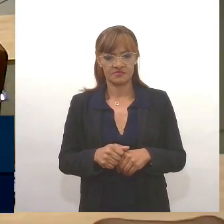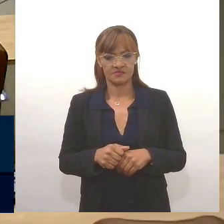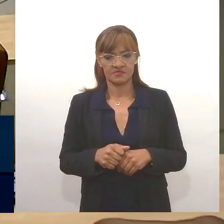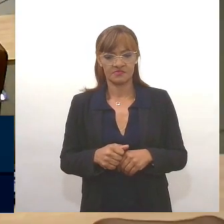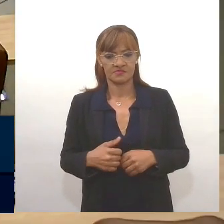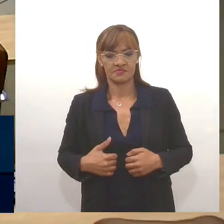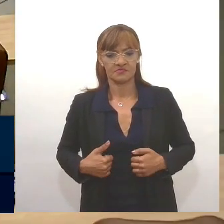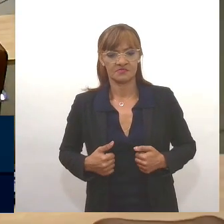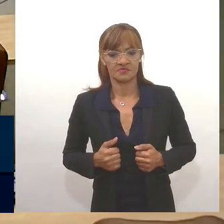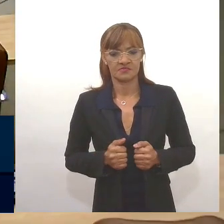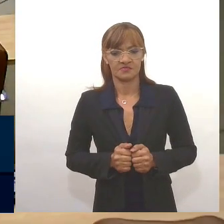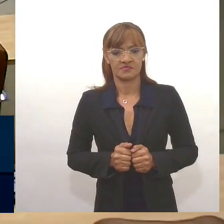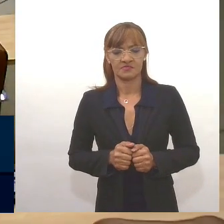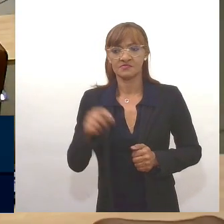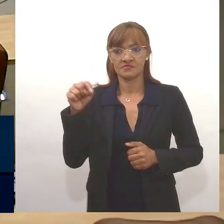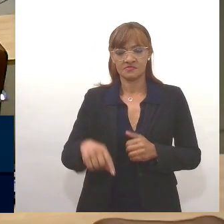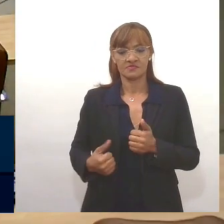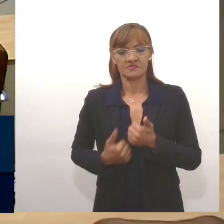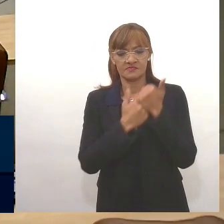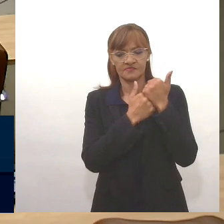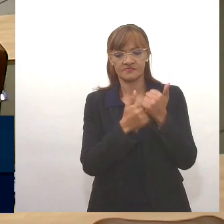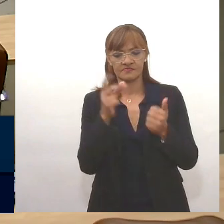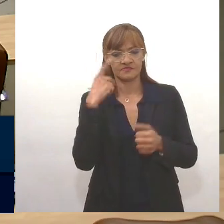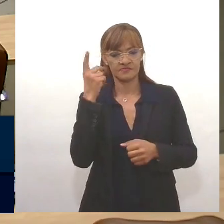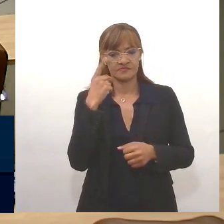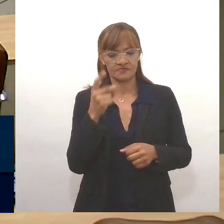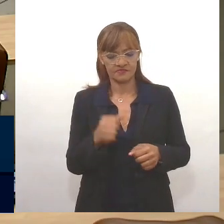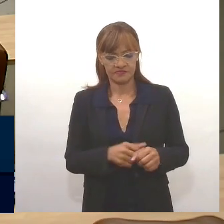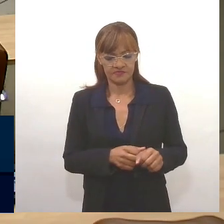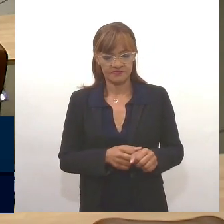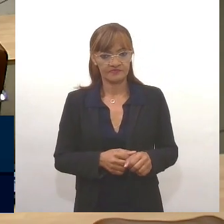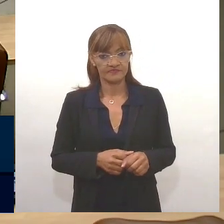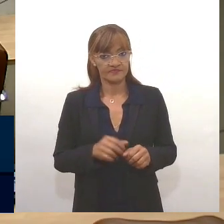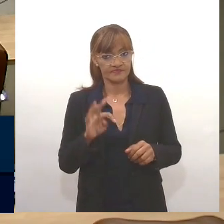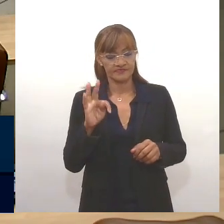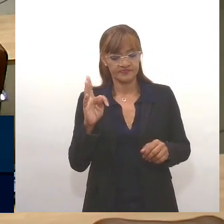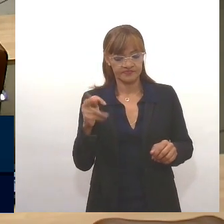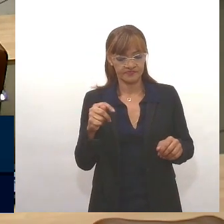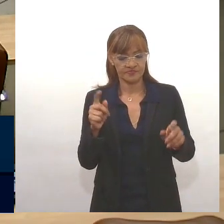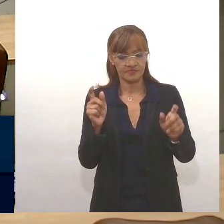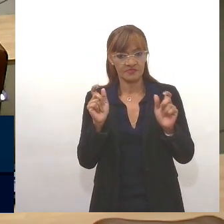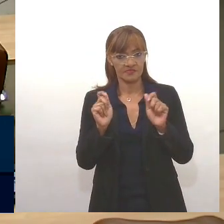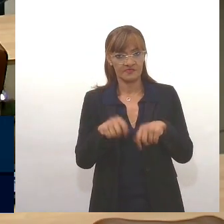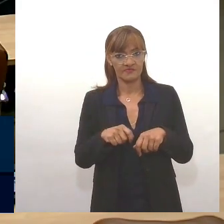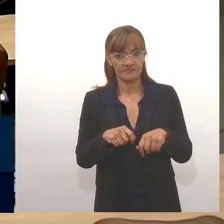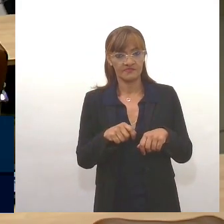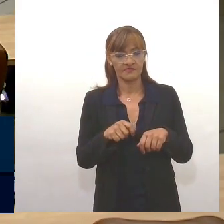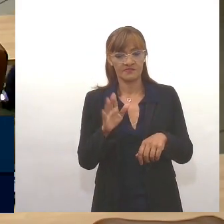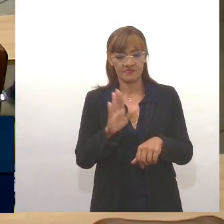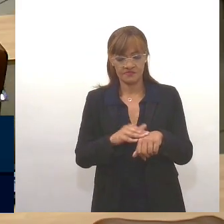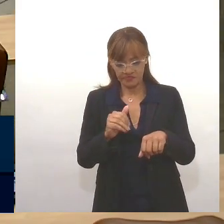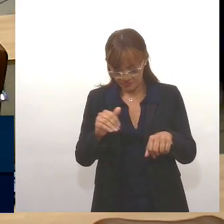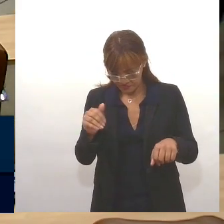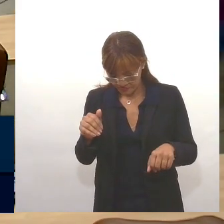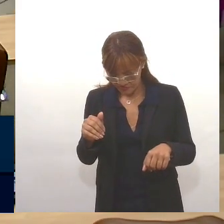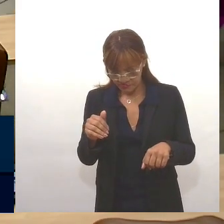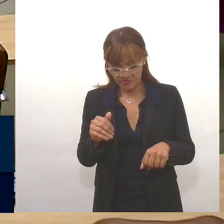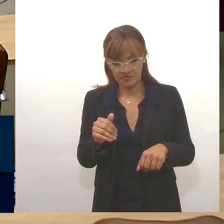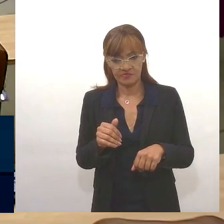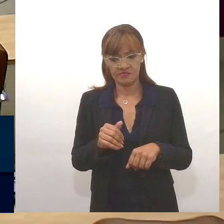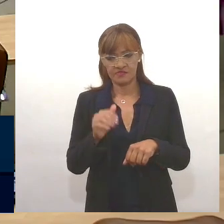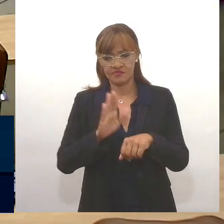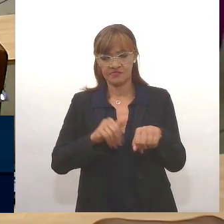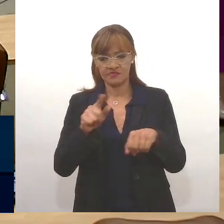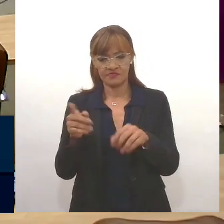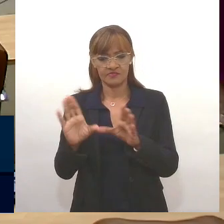casa deputada qualquer necessidade a gente convoca comissão que a gente possa acabar com